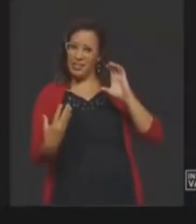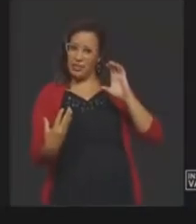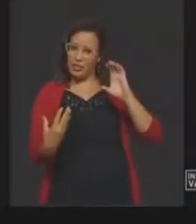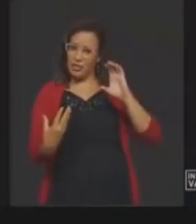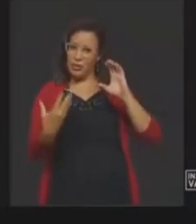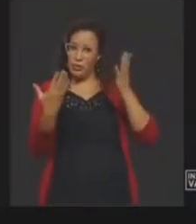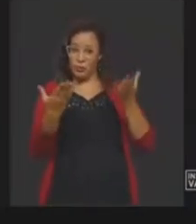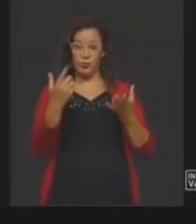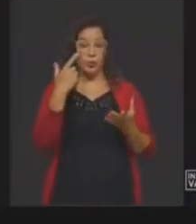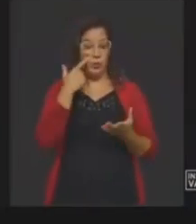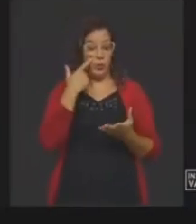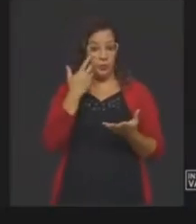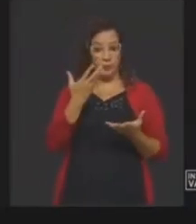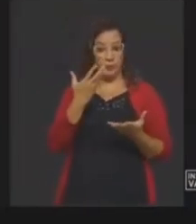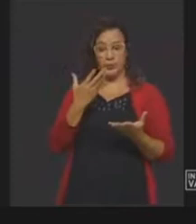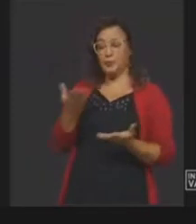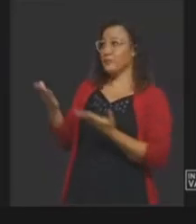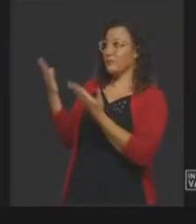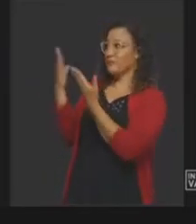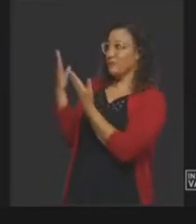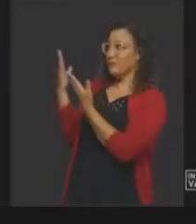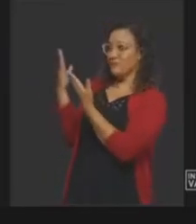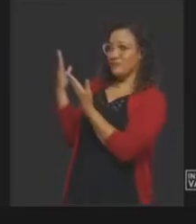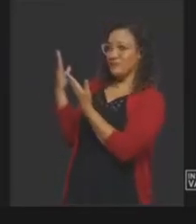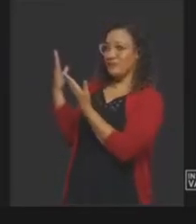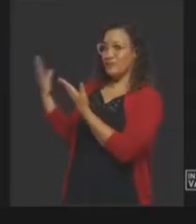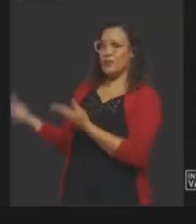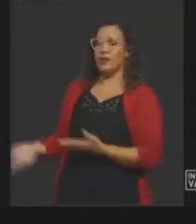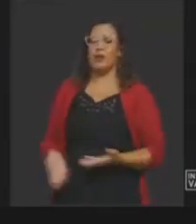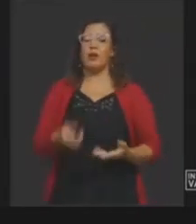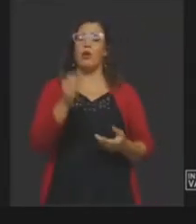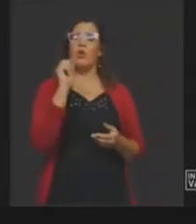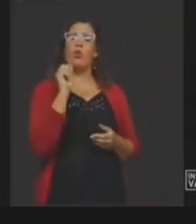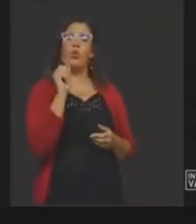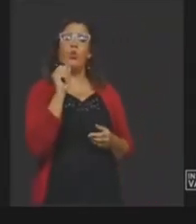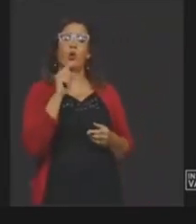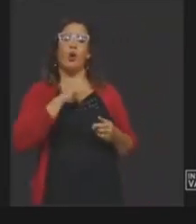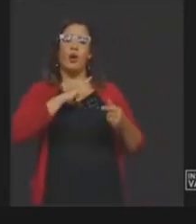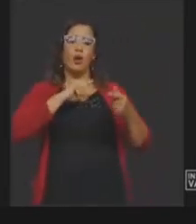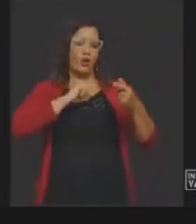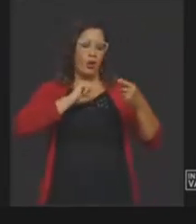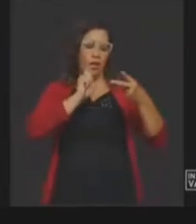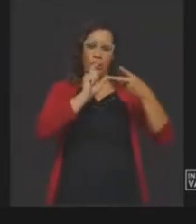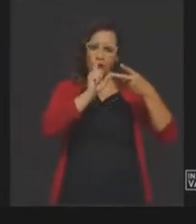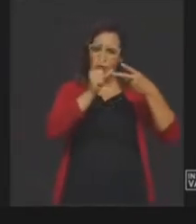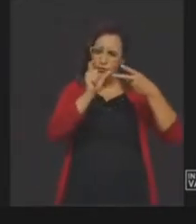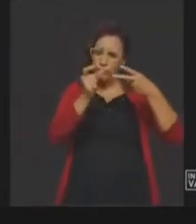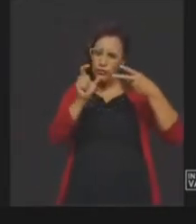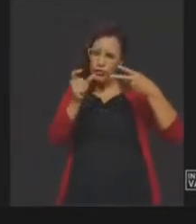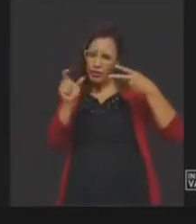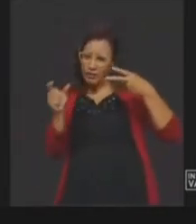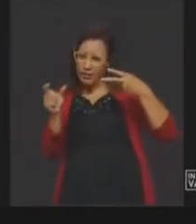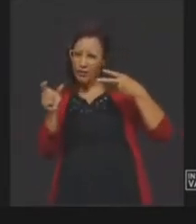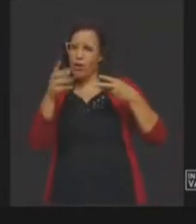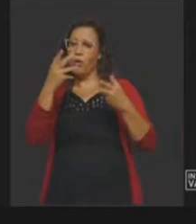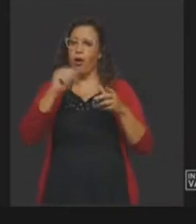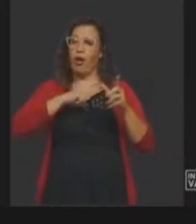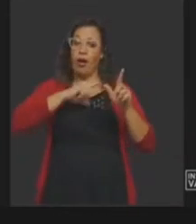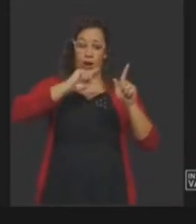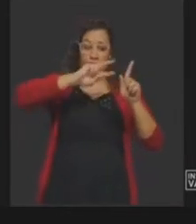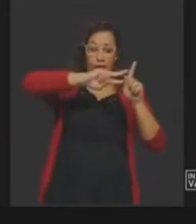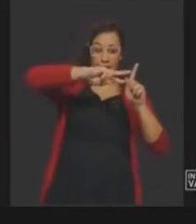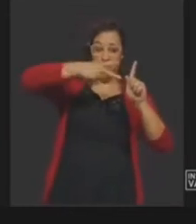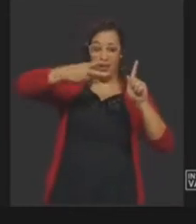fica dessa forma, ó. Então o genótipo ele é definido como a composição genética de um indivíduo, ou seja, de todos os genes